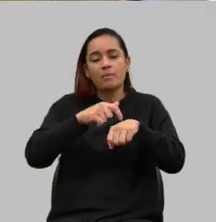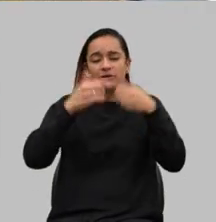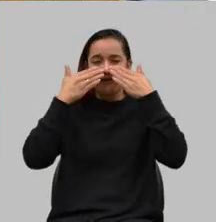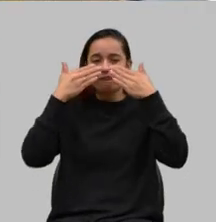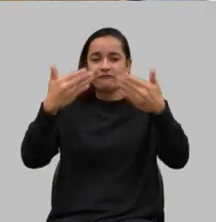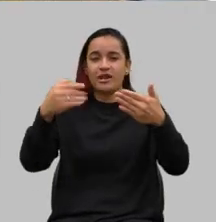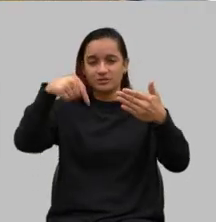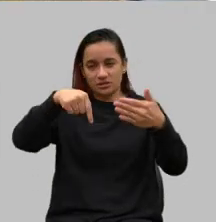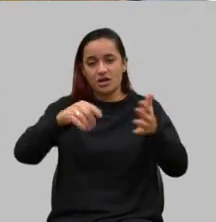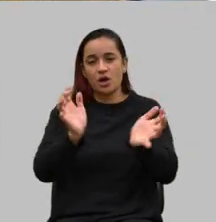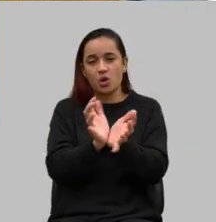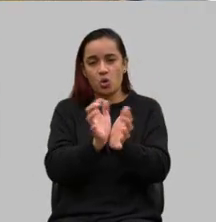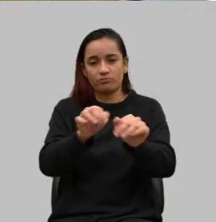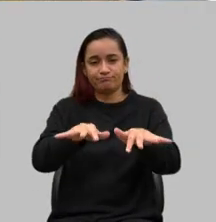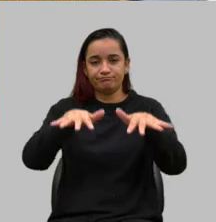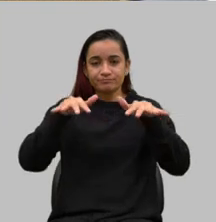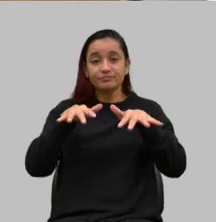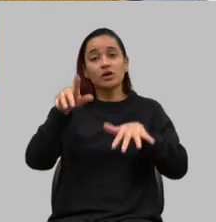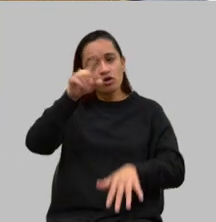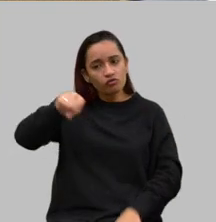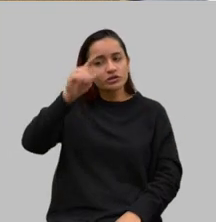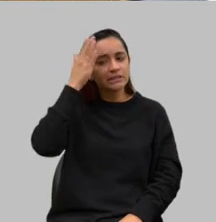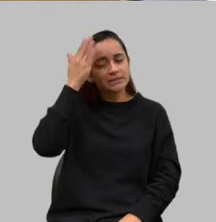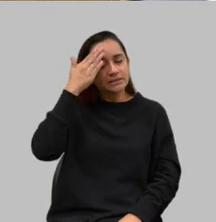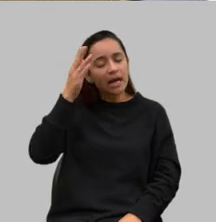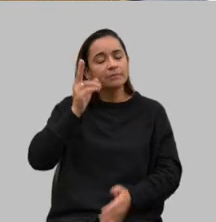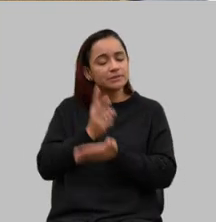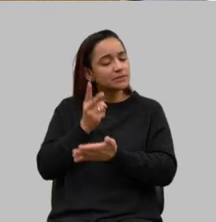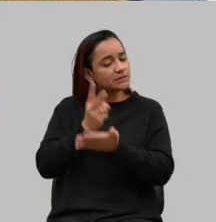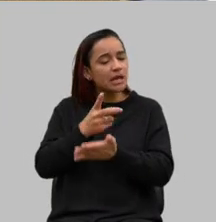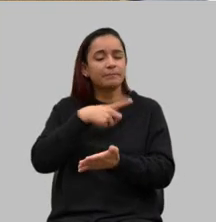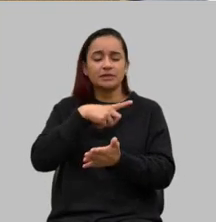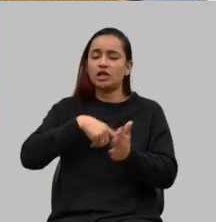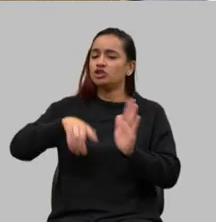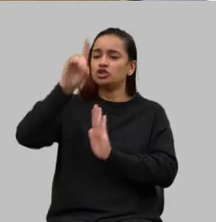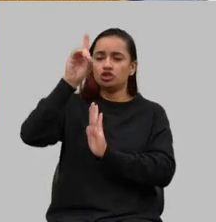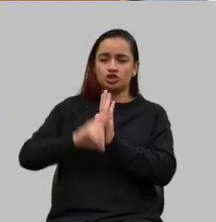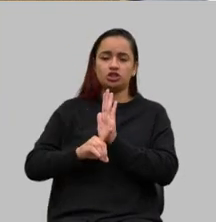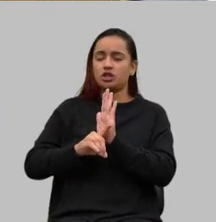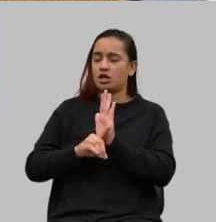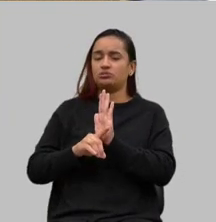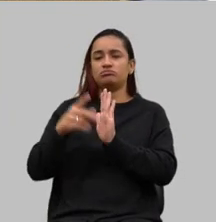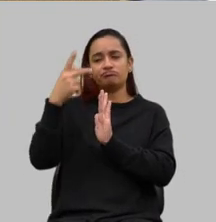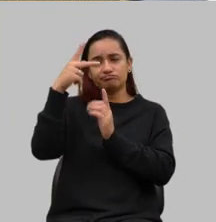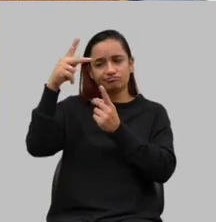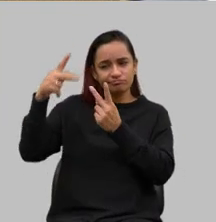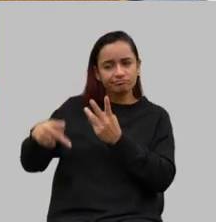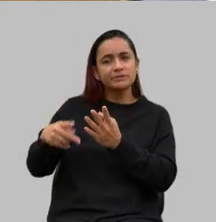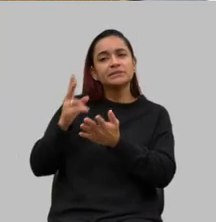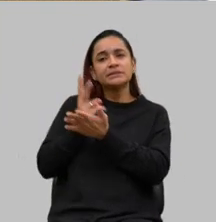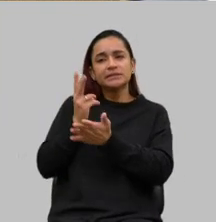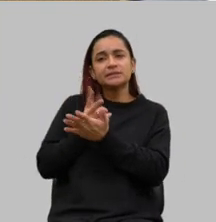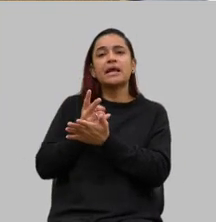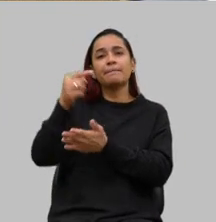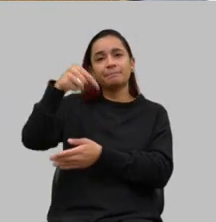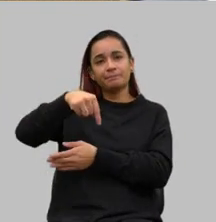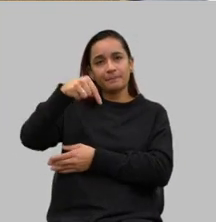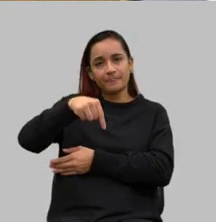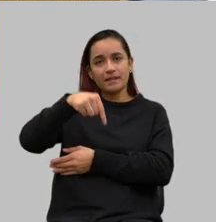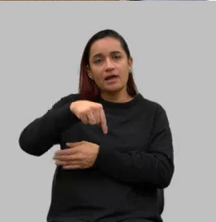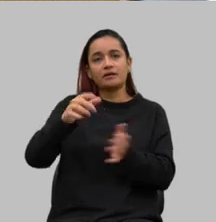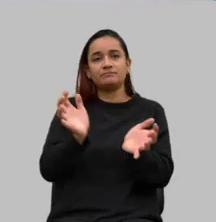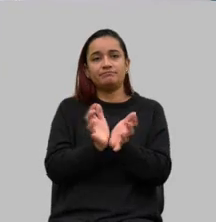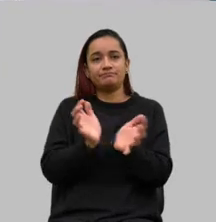comissão vocês saibam que sempre terão realmente eh o direito de vocês eh mantido aqui nesta